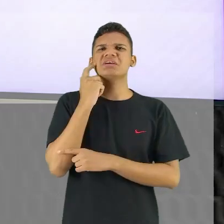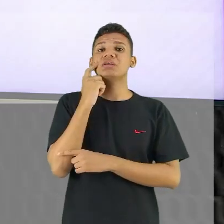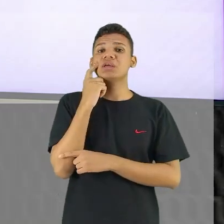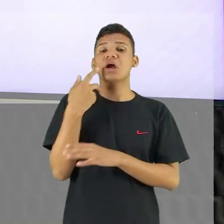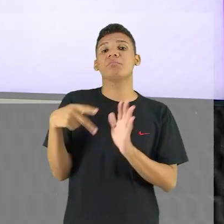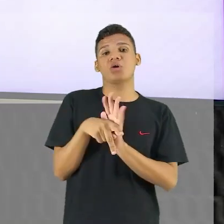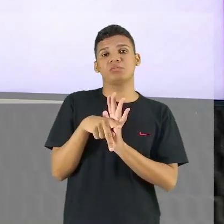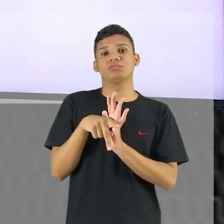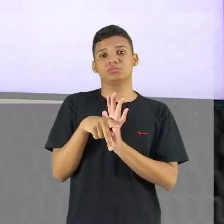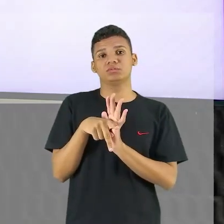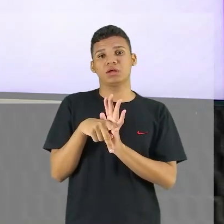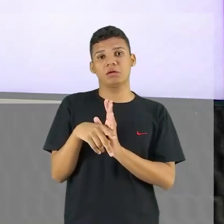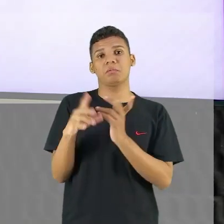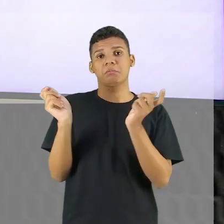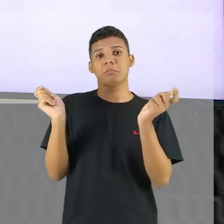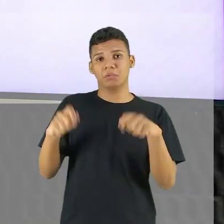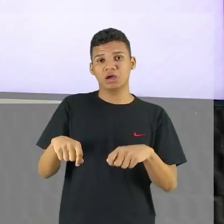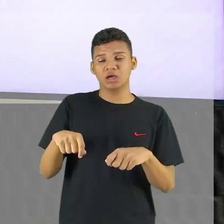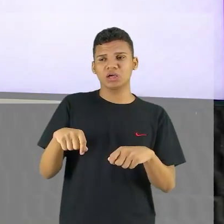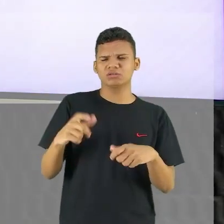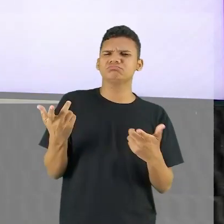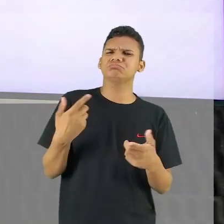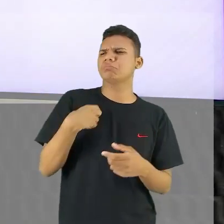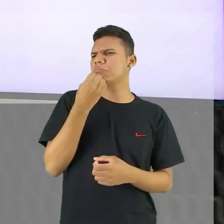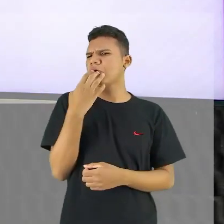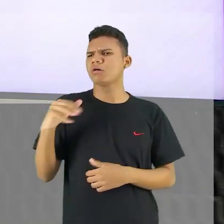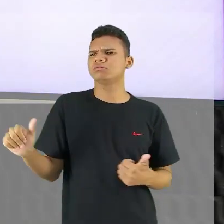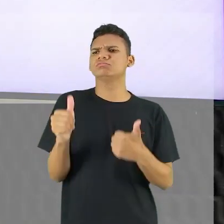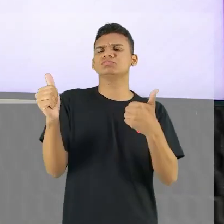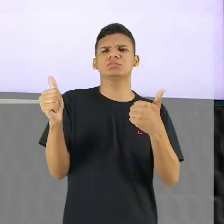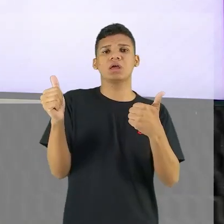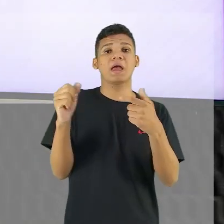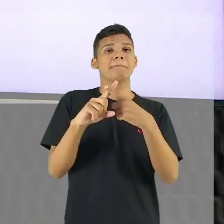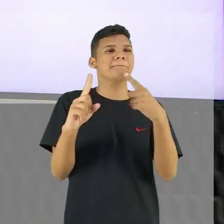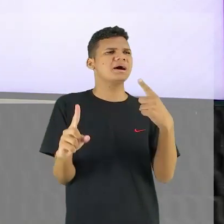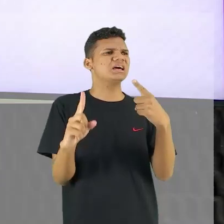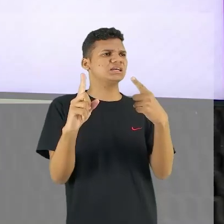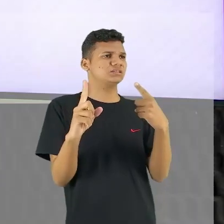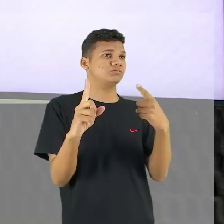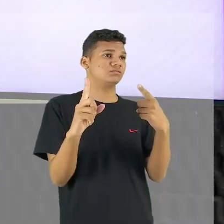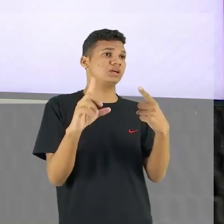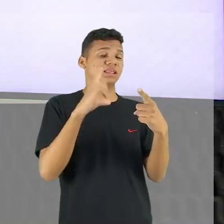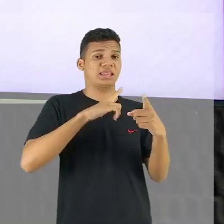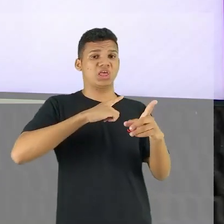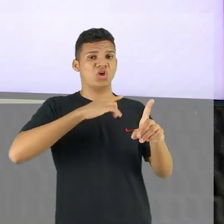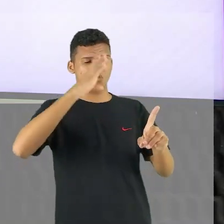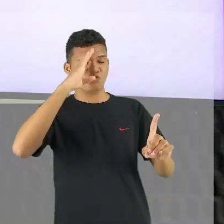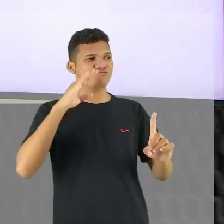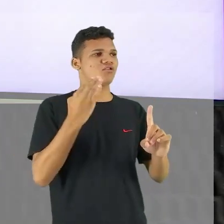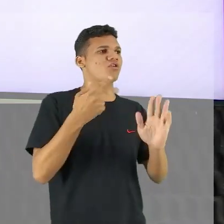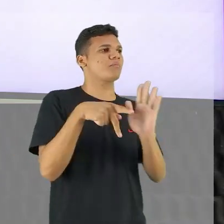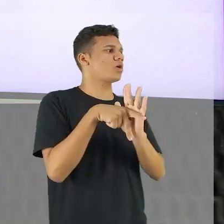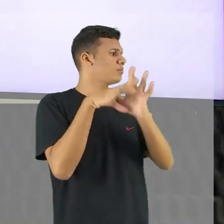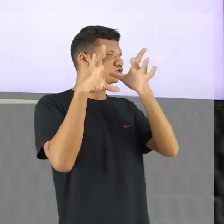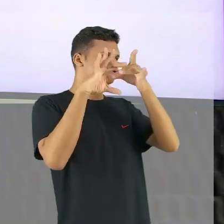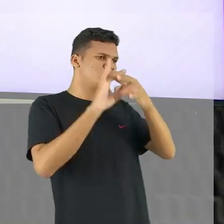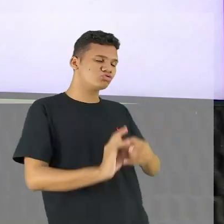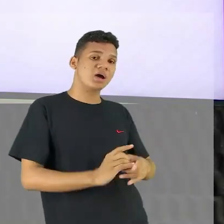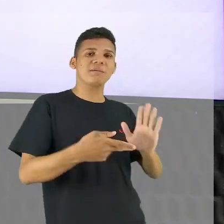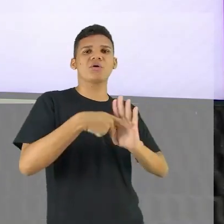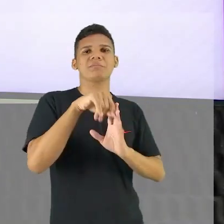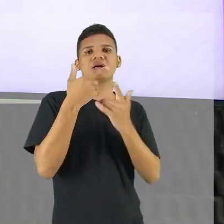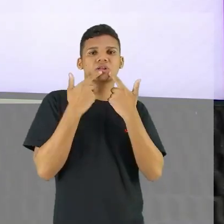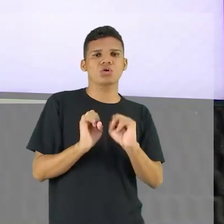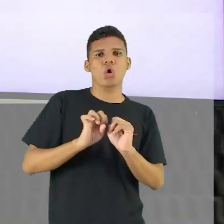coisa positiva? A tendência estilístico-literária, então um foco muito mais na estrutura da língua ou